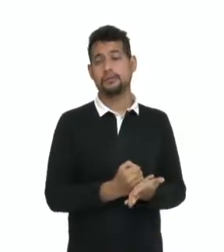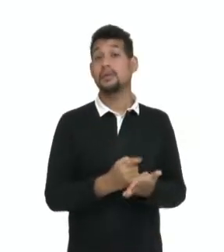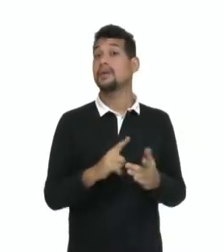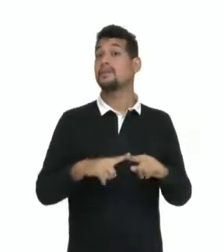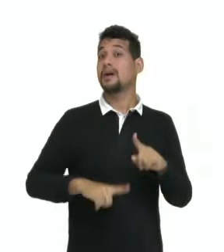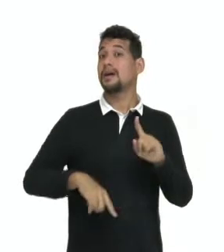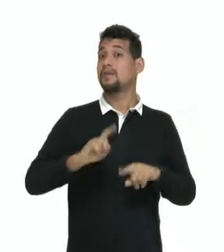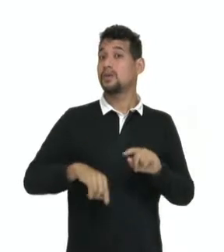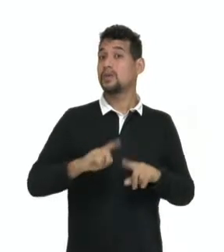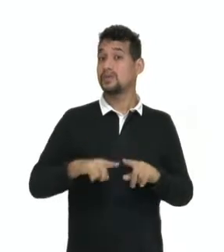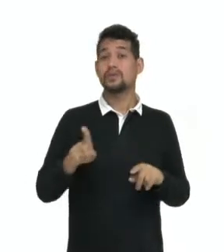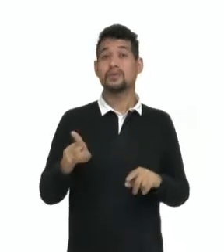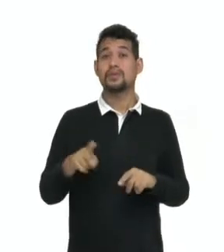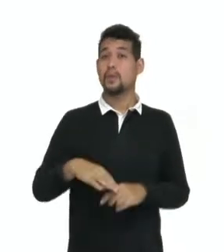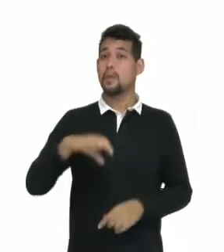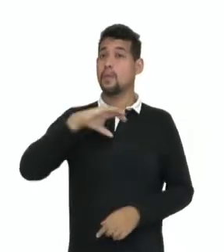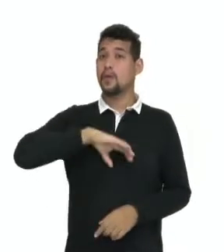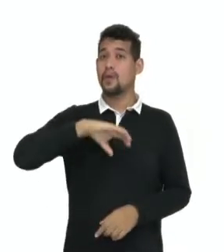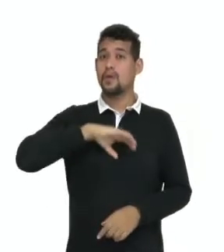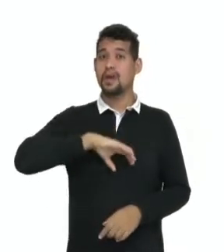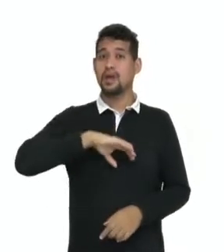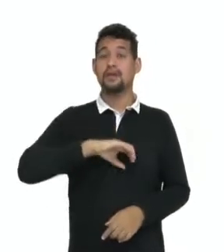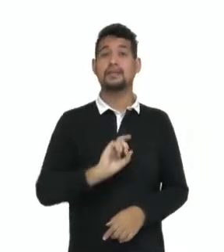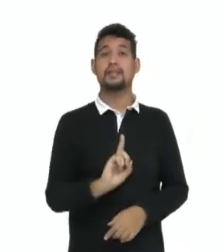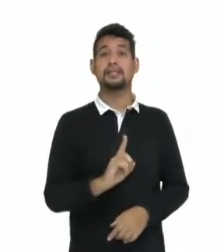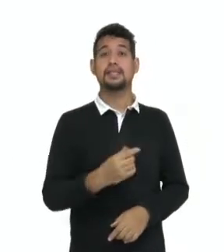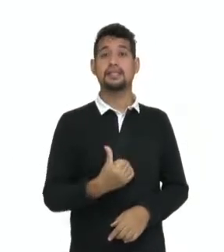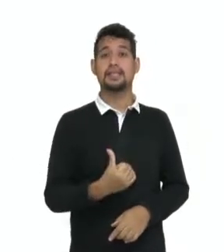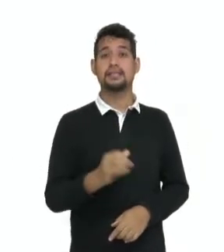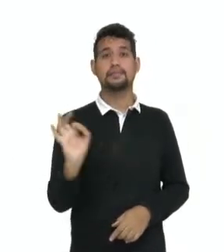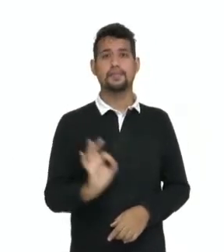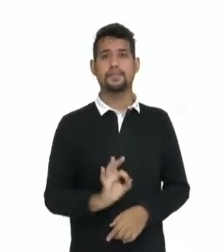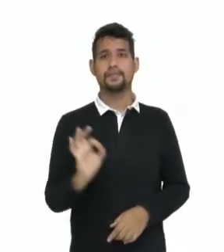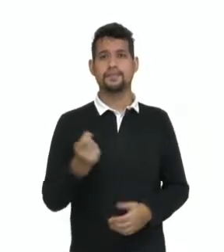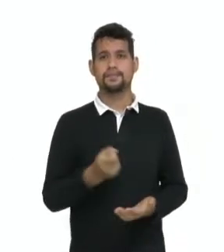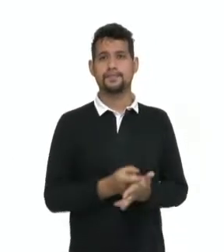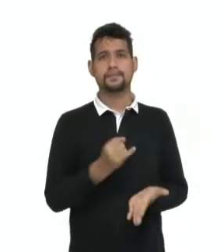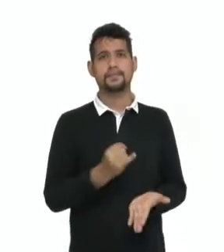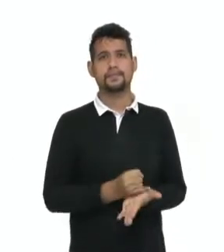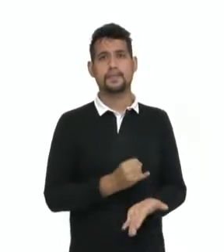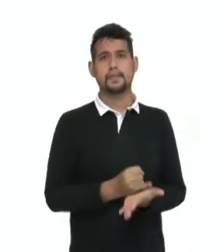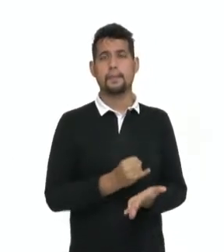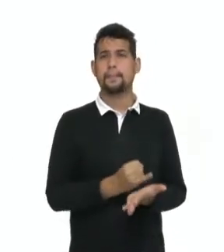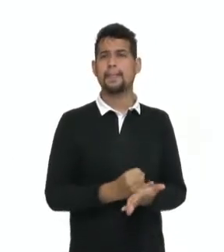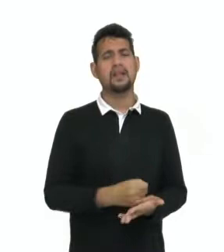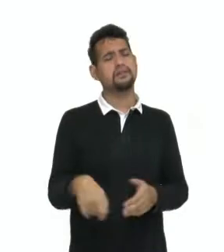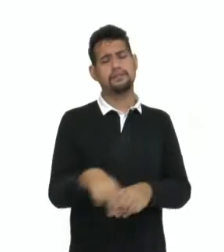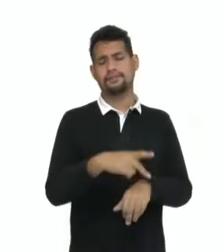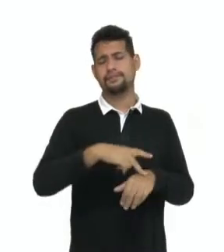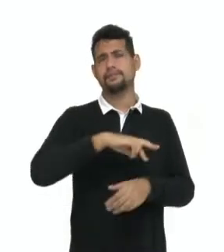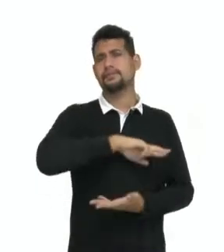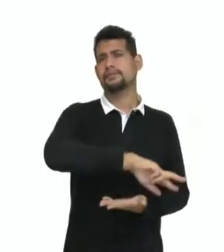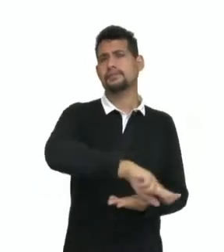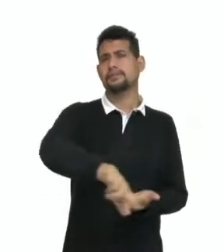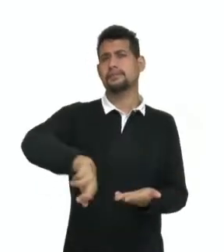os produtos que vinham de Portugal, 16% de impostos. Os dos demais